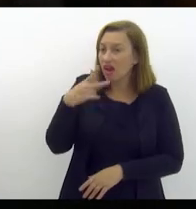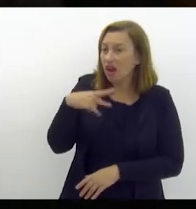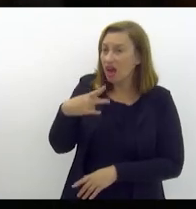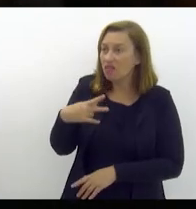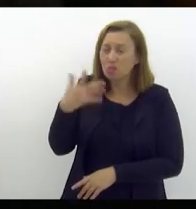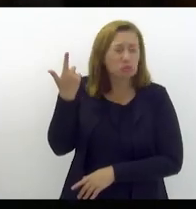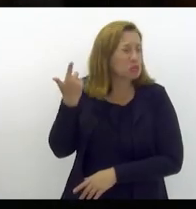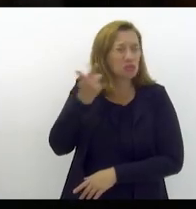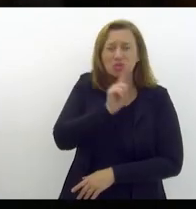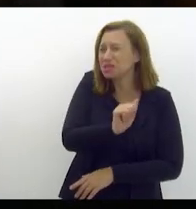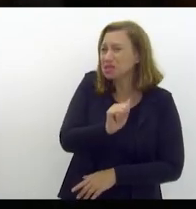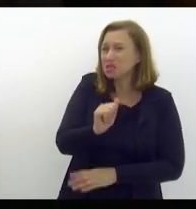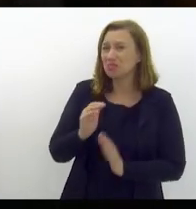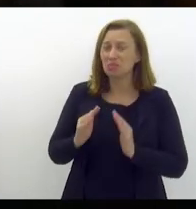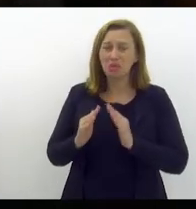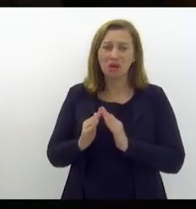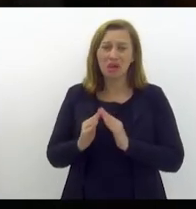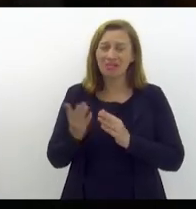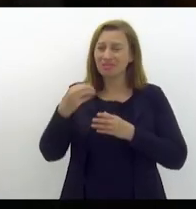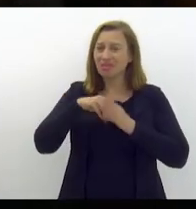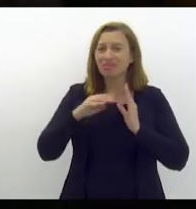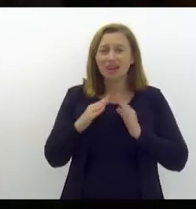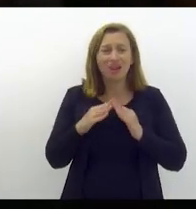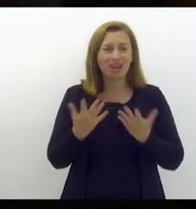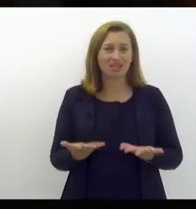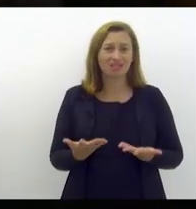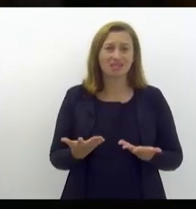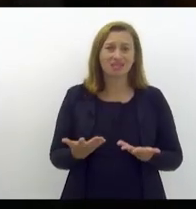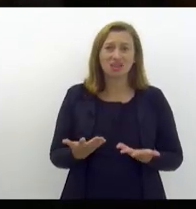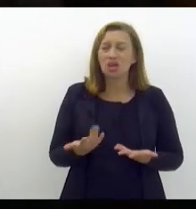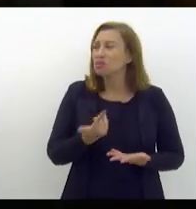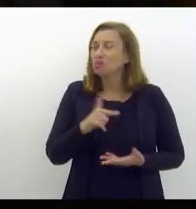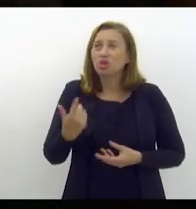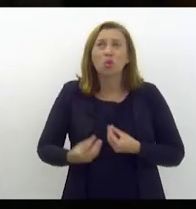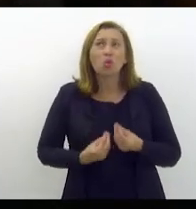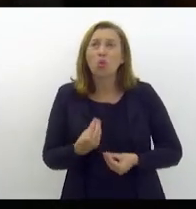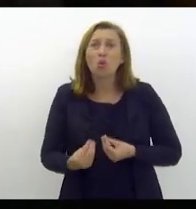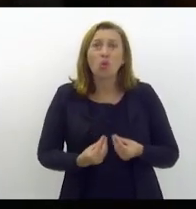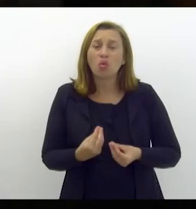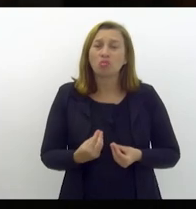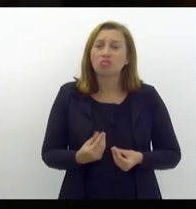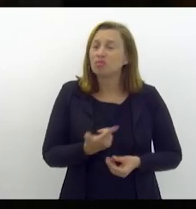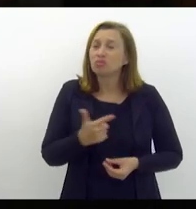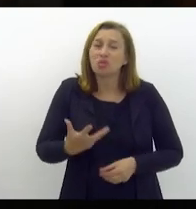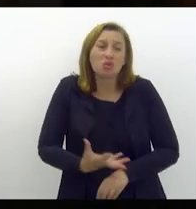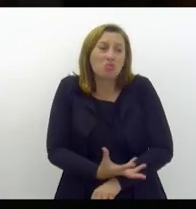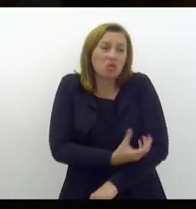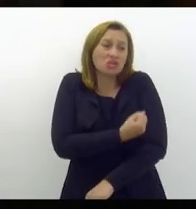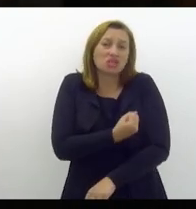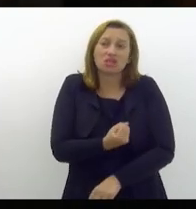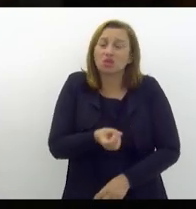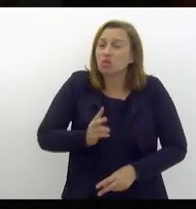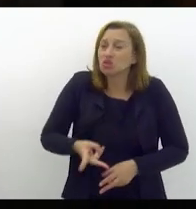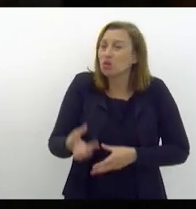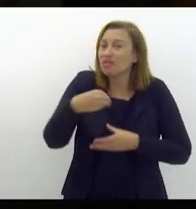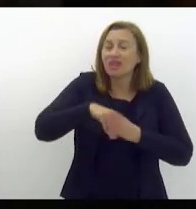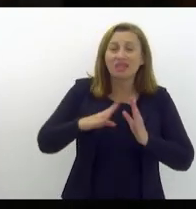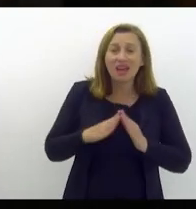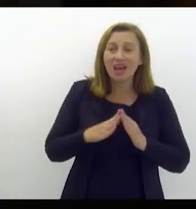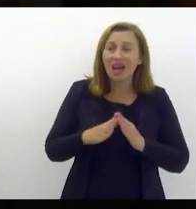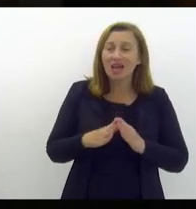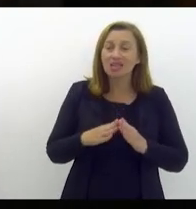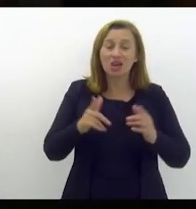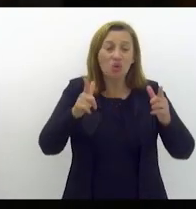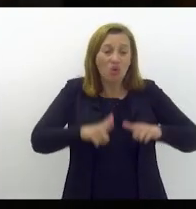não consigo mais morar nessa casa, eu não tenho condições emocionais de me manter na casa onde a minha filha